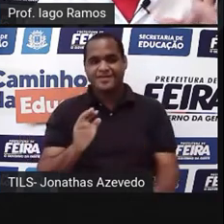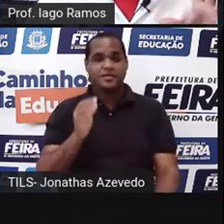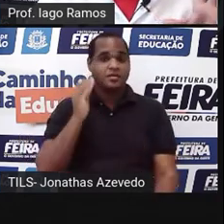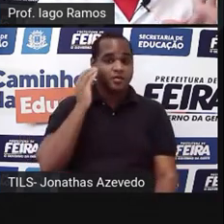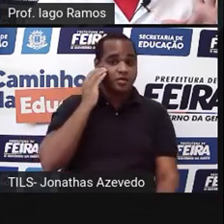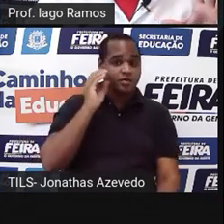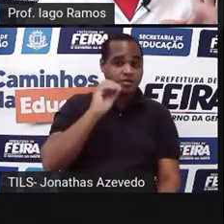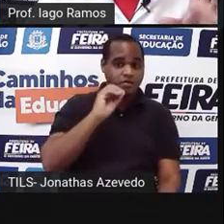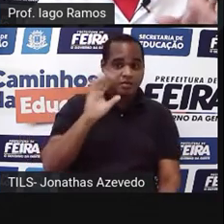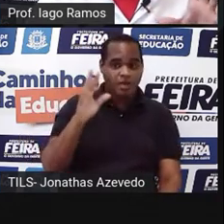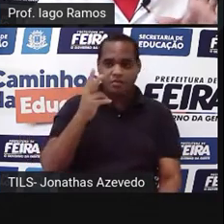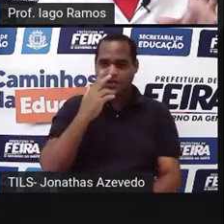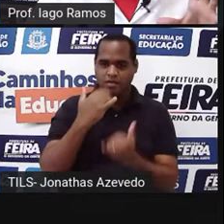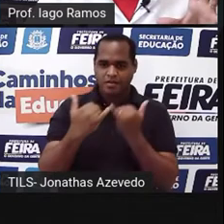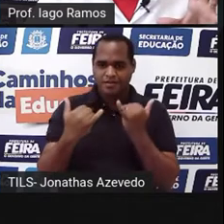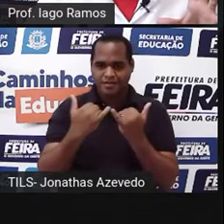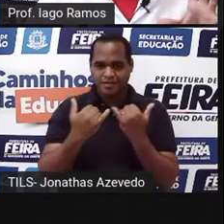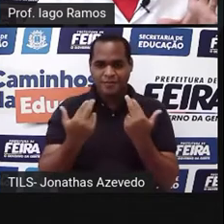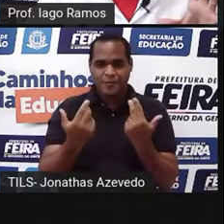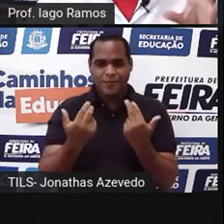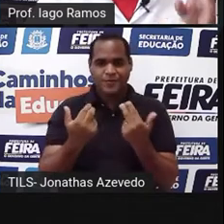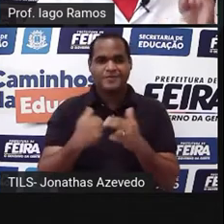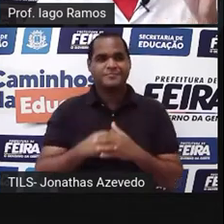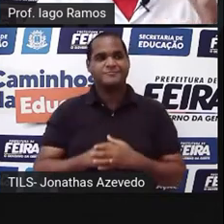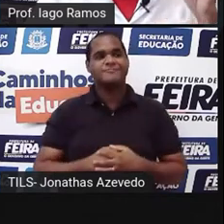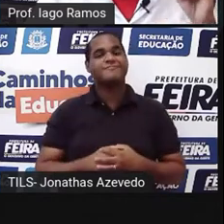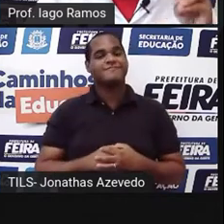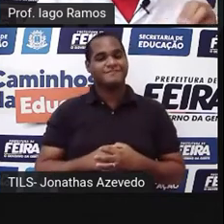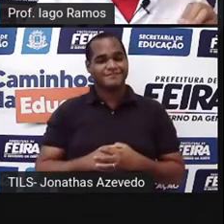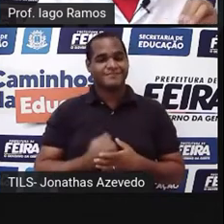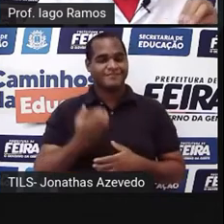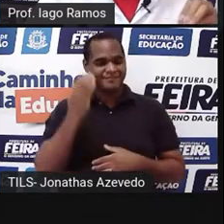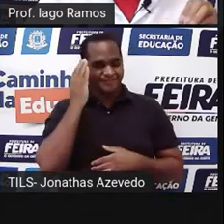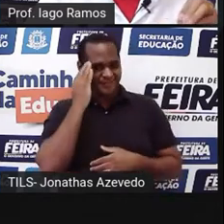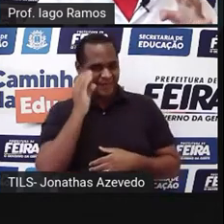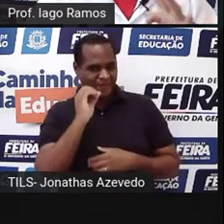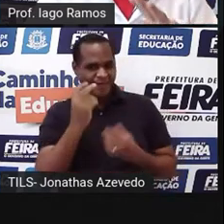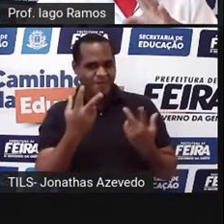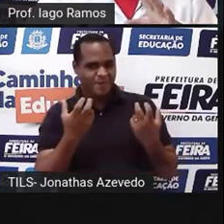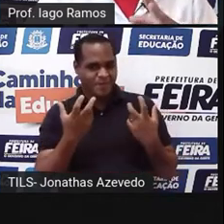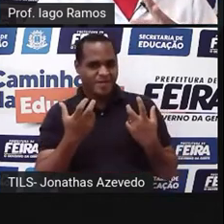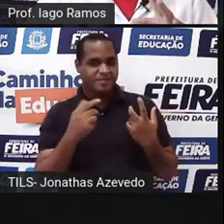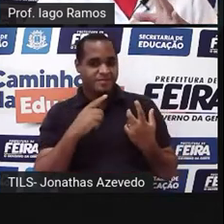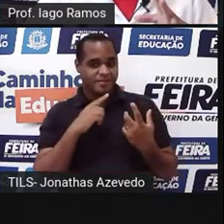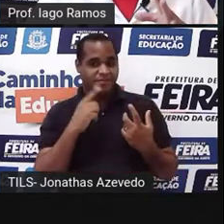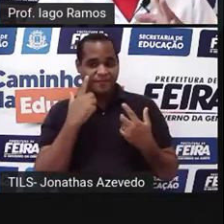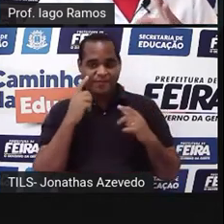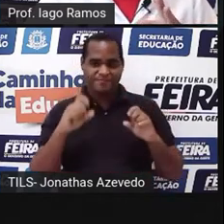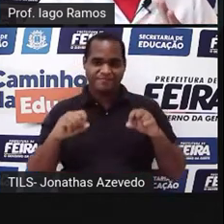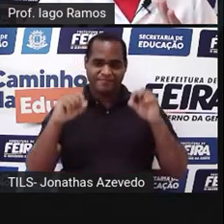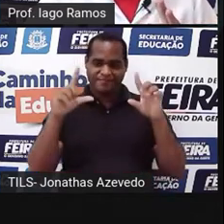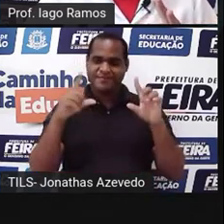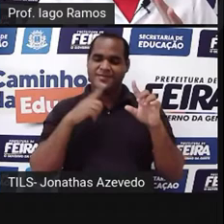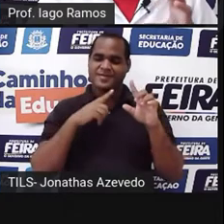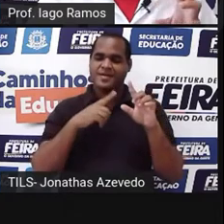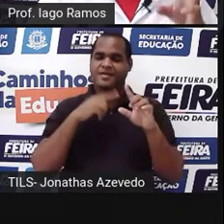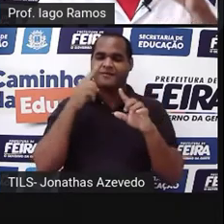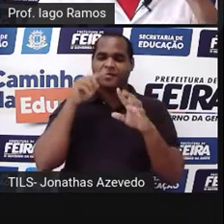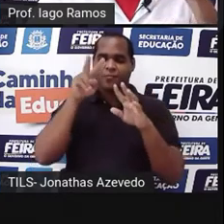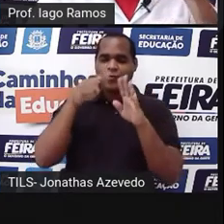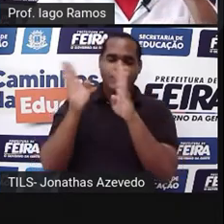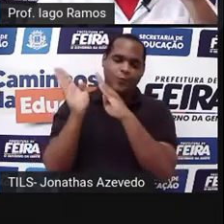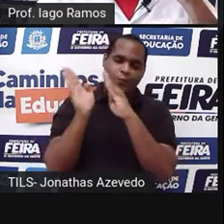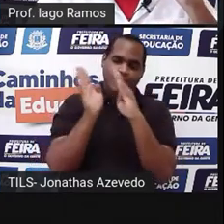para entender o que é semelhança? Tá? Deu para perceber isso? Tá aí na tela, dá mais uma lida